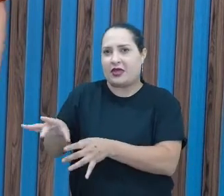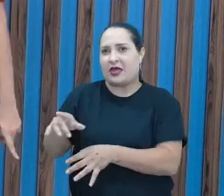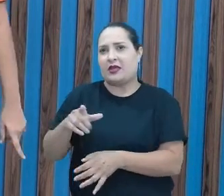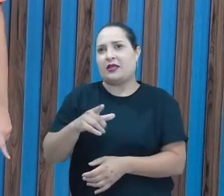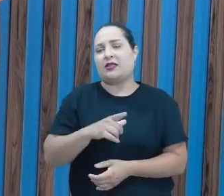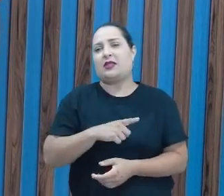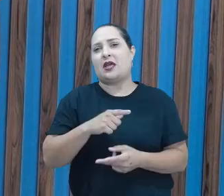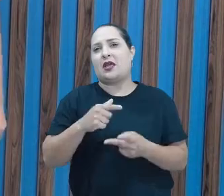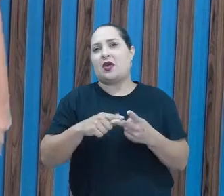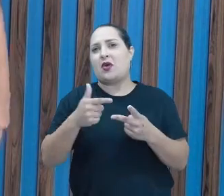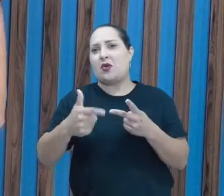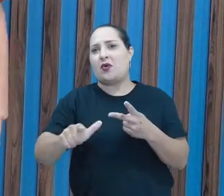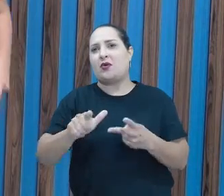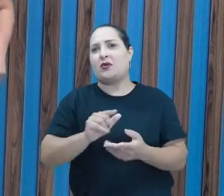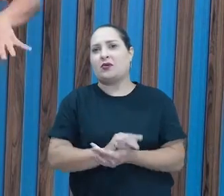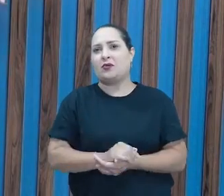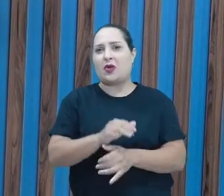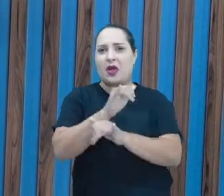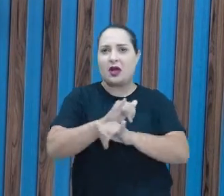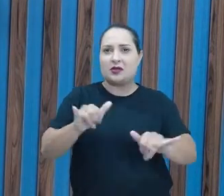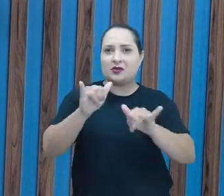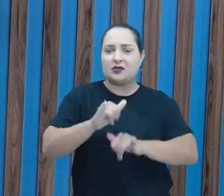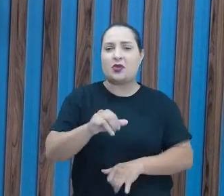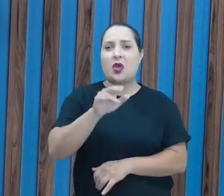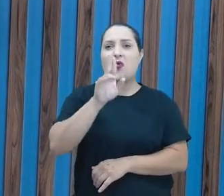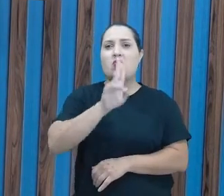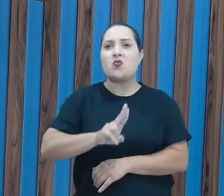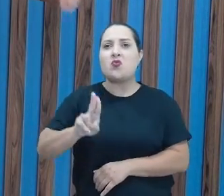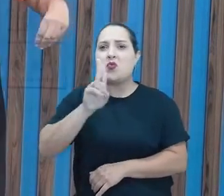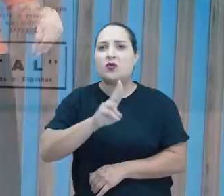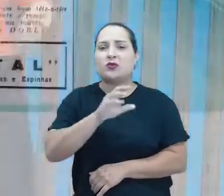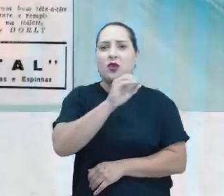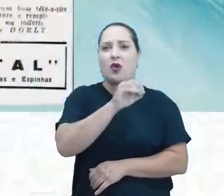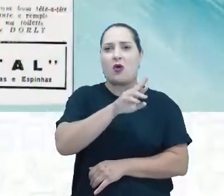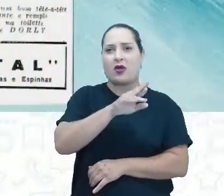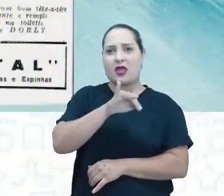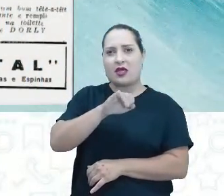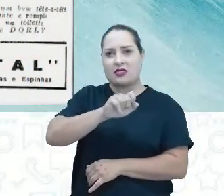1930. Ó. Use oriental, veja, o apelo. Não há